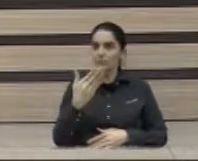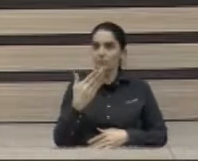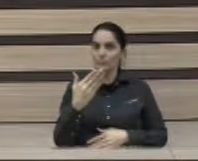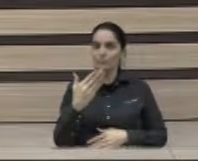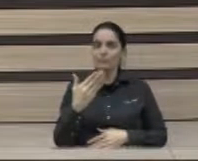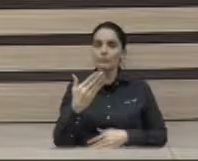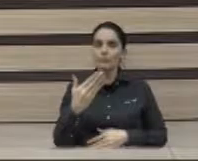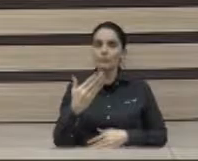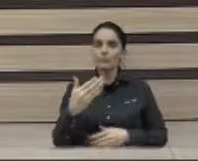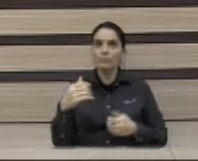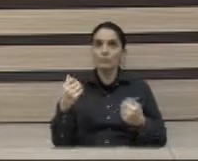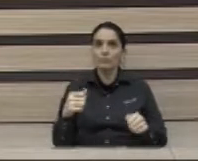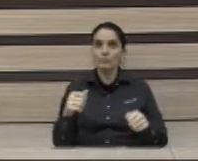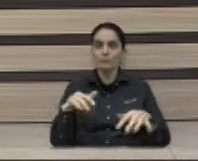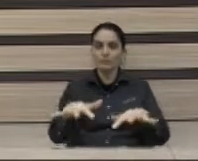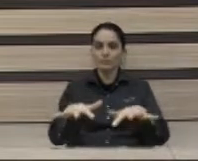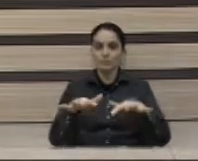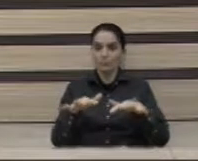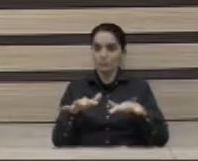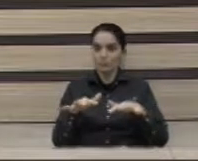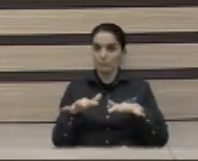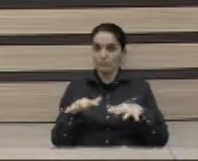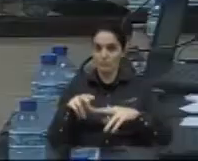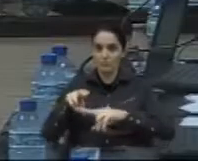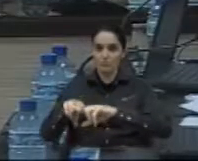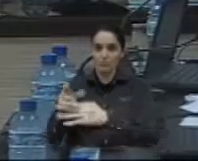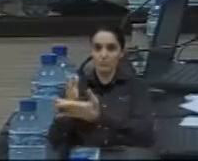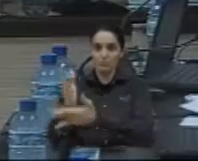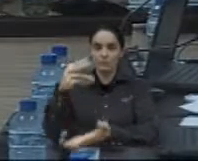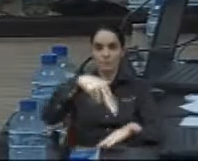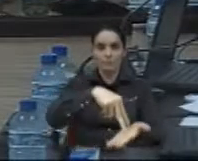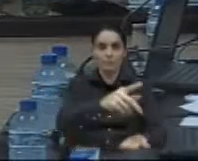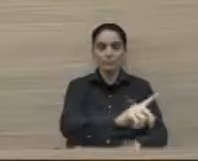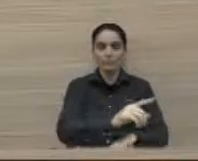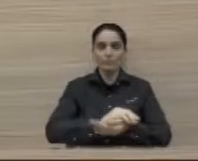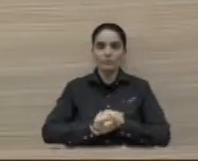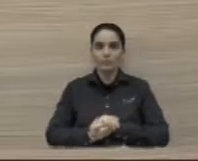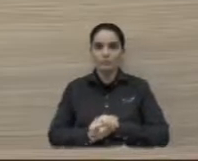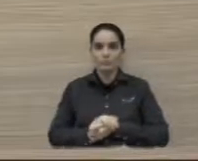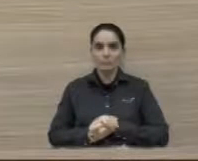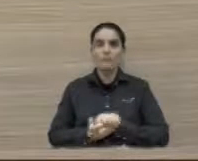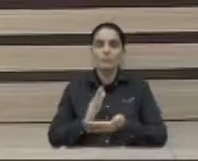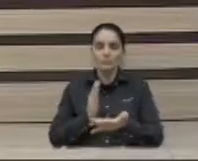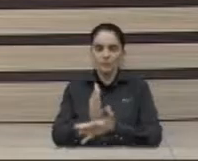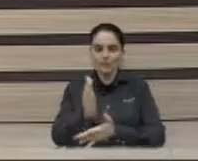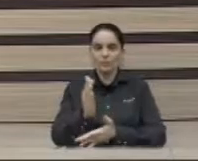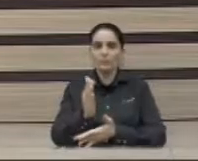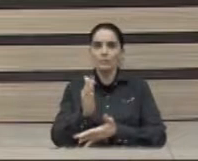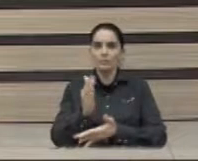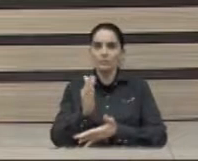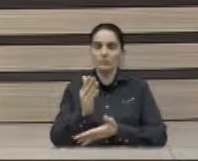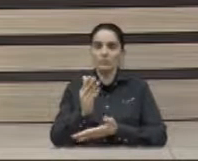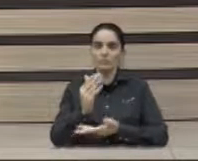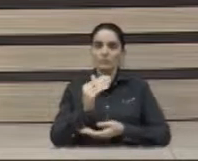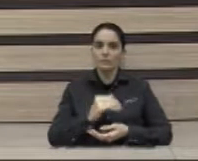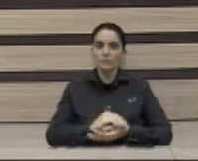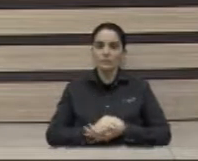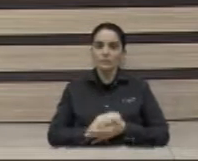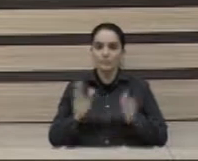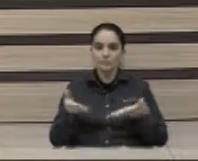ser apreciado pelo plenário. Os sentados aprovam, os de pé rejeitam. Está aprovado por todos os senhores vereadores,